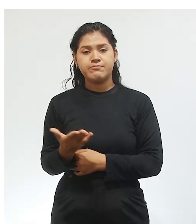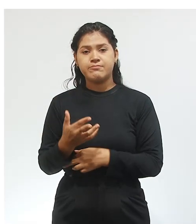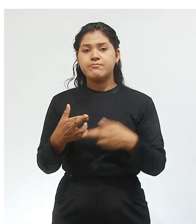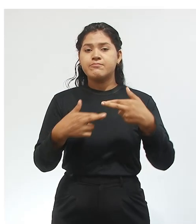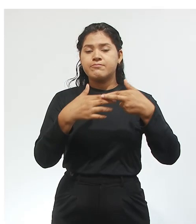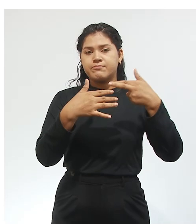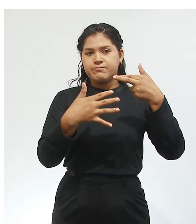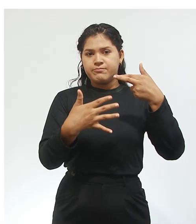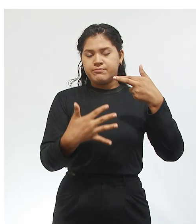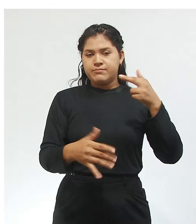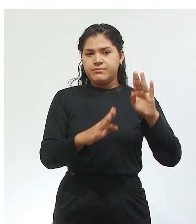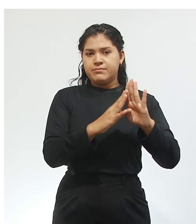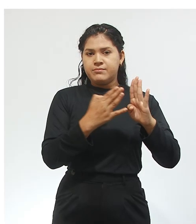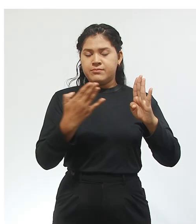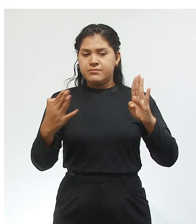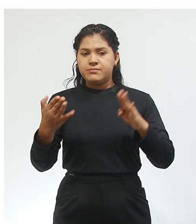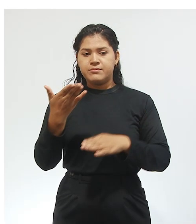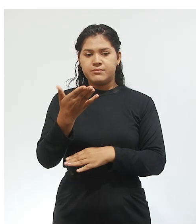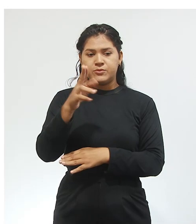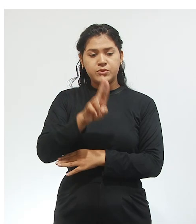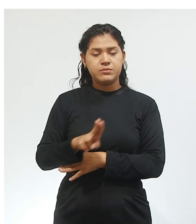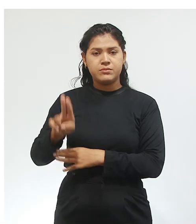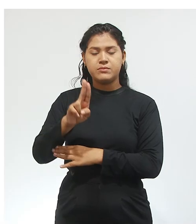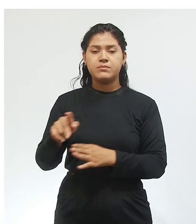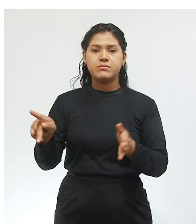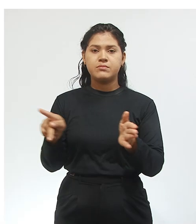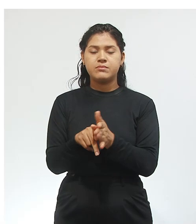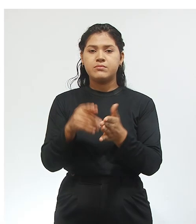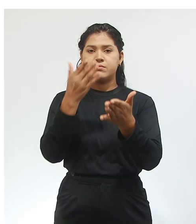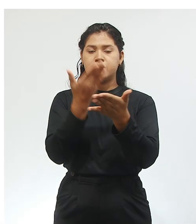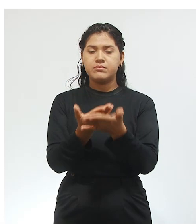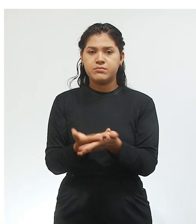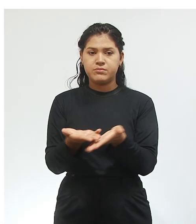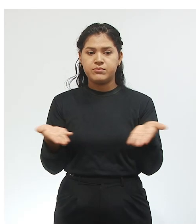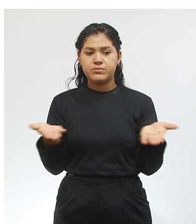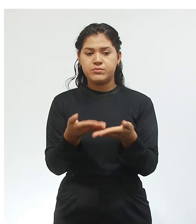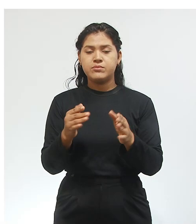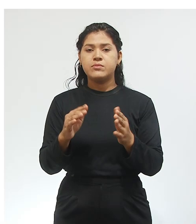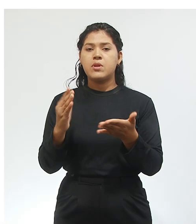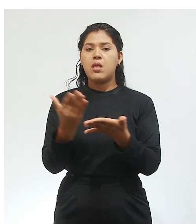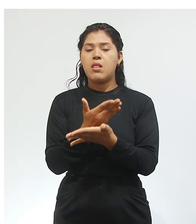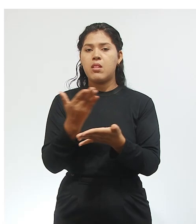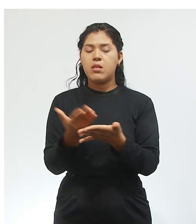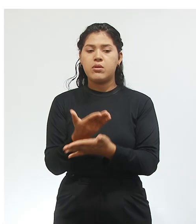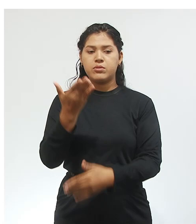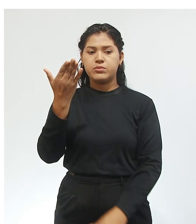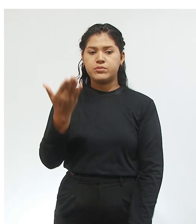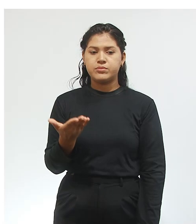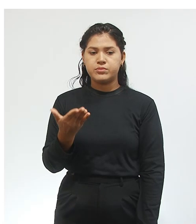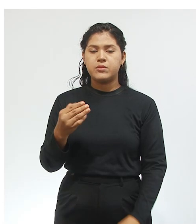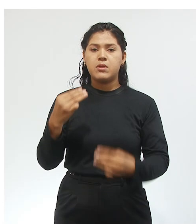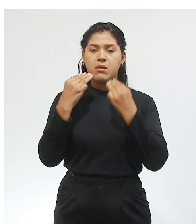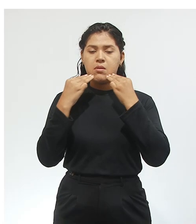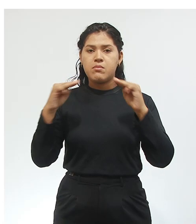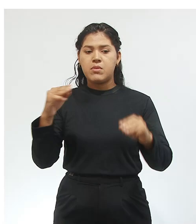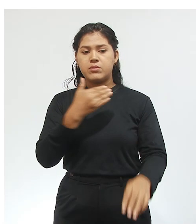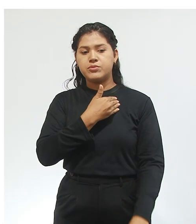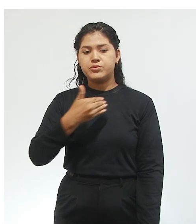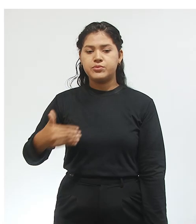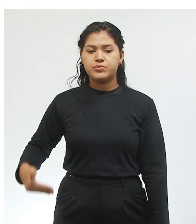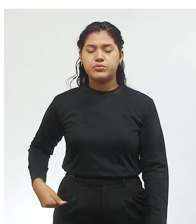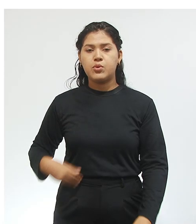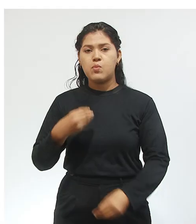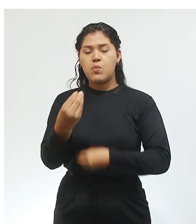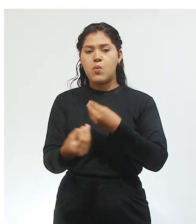Então, aqui estão as referências bibliográficas utilizadas, tá? Esses livros, o Marketing Público e Manual